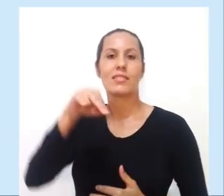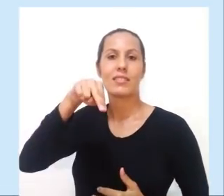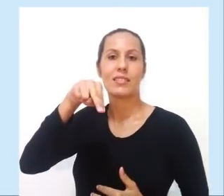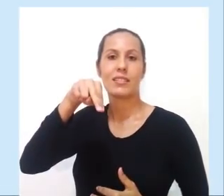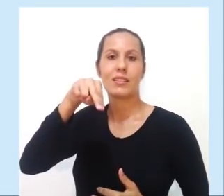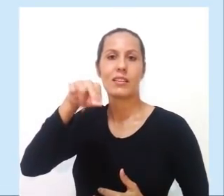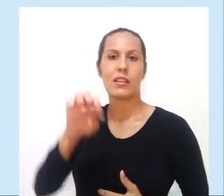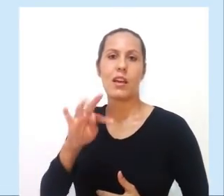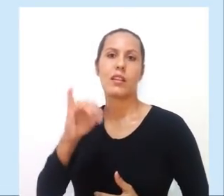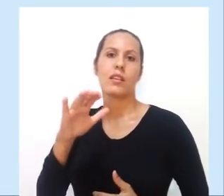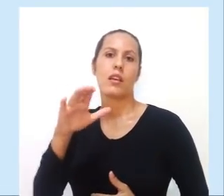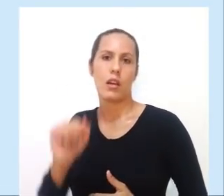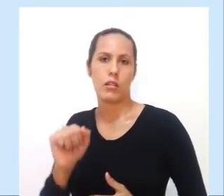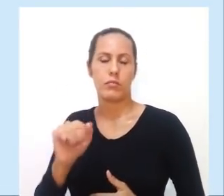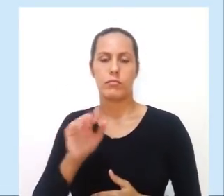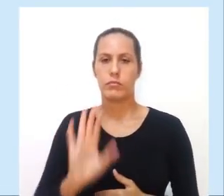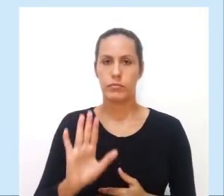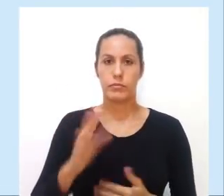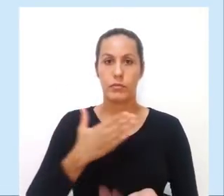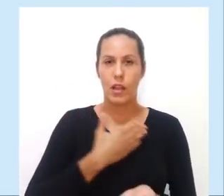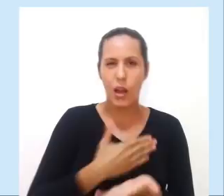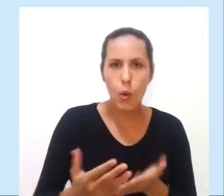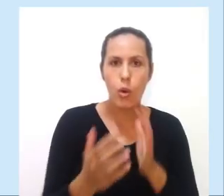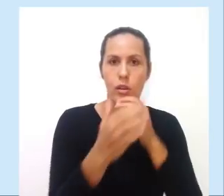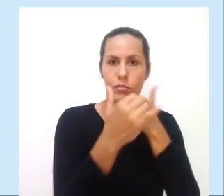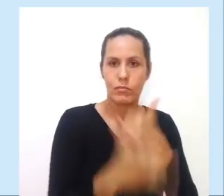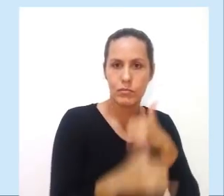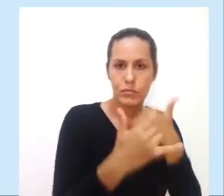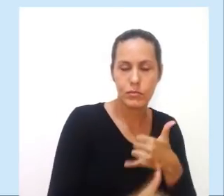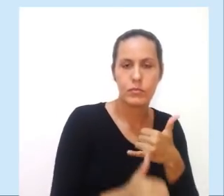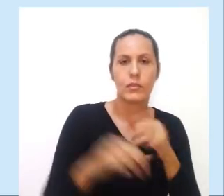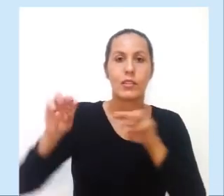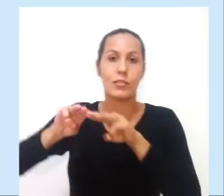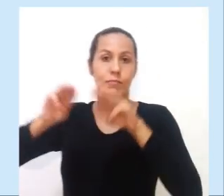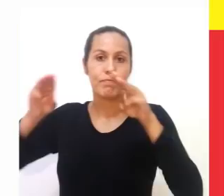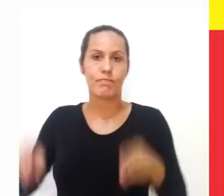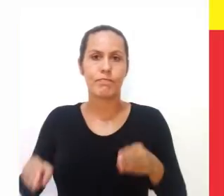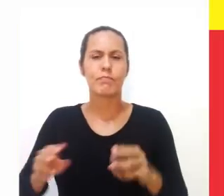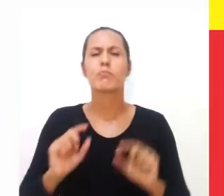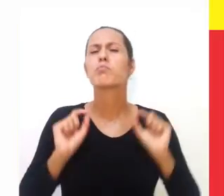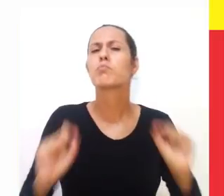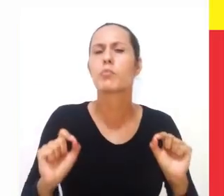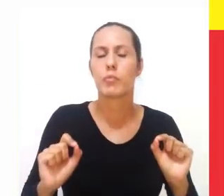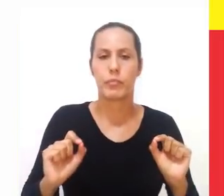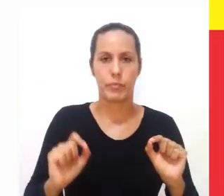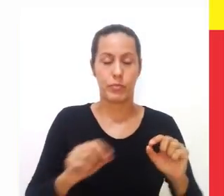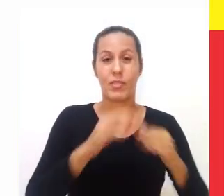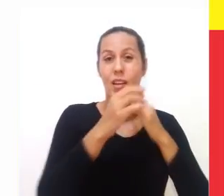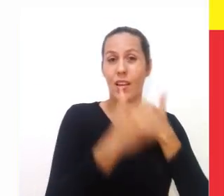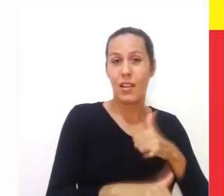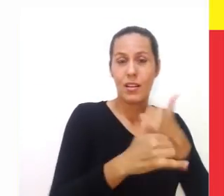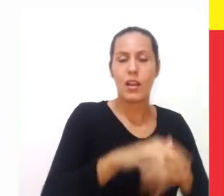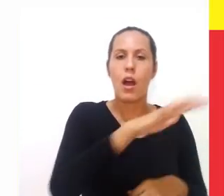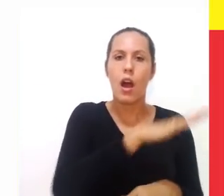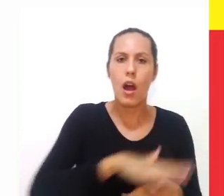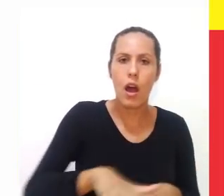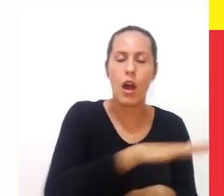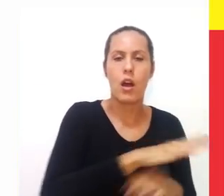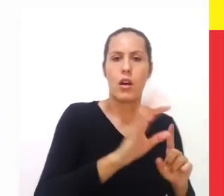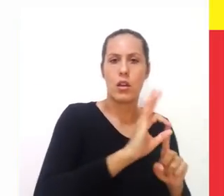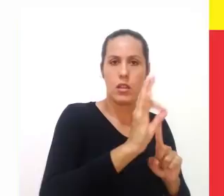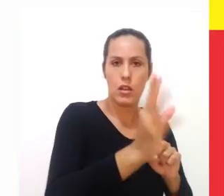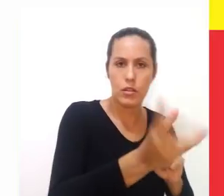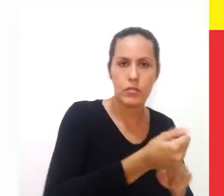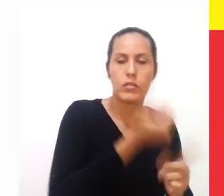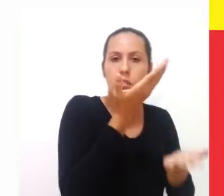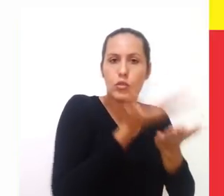energia cinética. Vamos ver agora um pouco sobre eletricidade e magnetismo. Então, a eletricidade é um ramo da física que